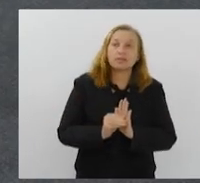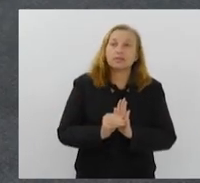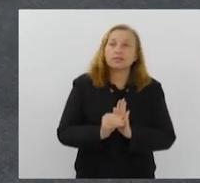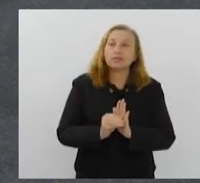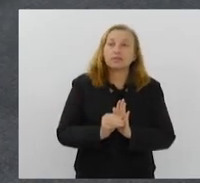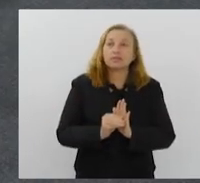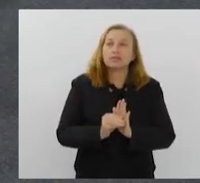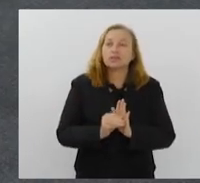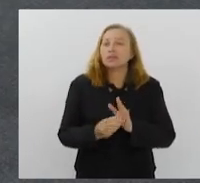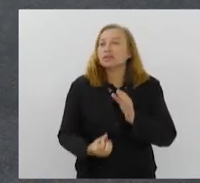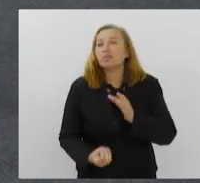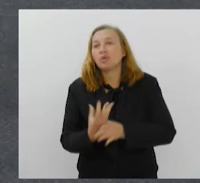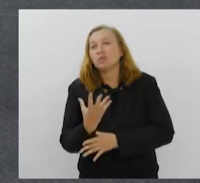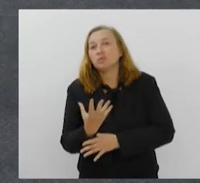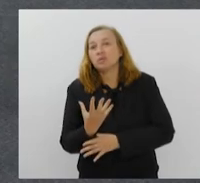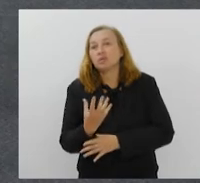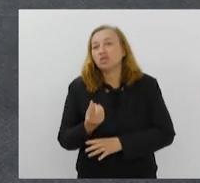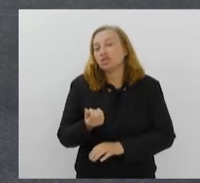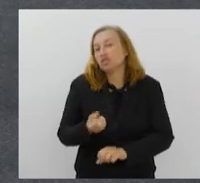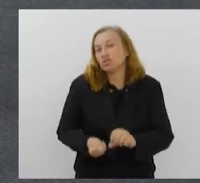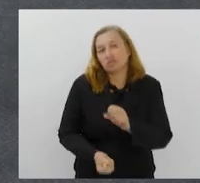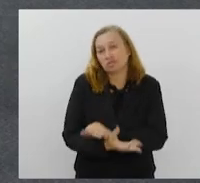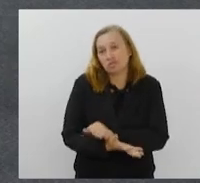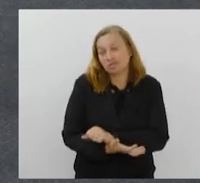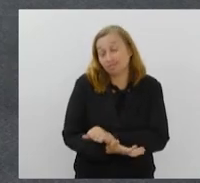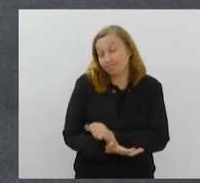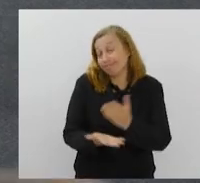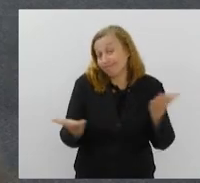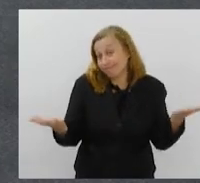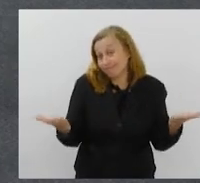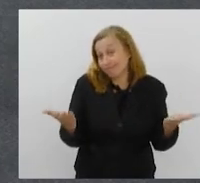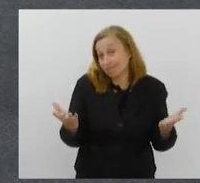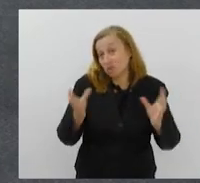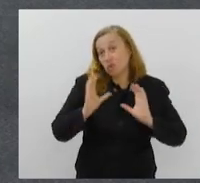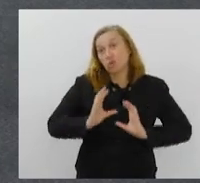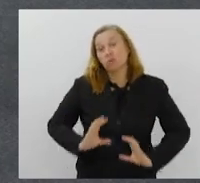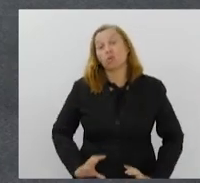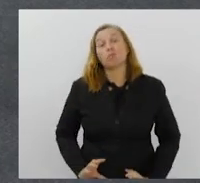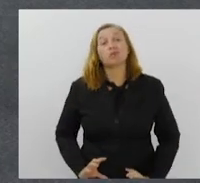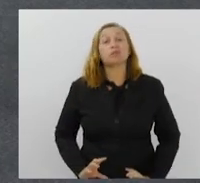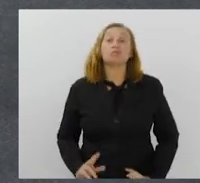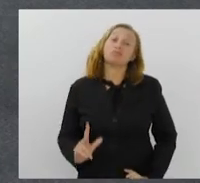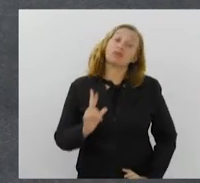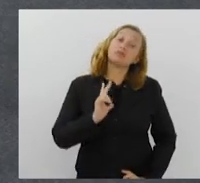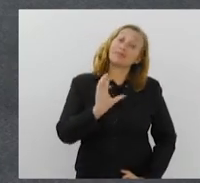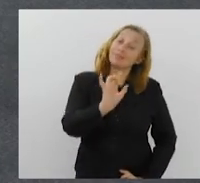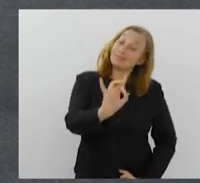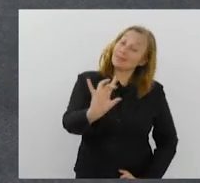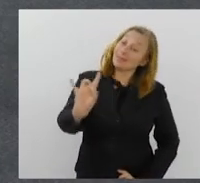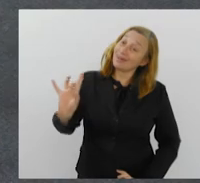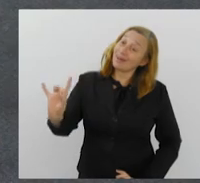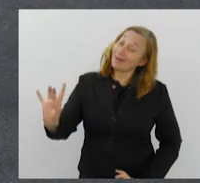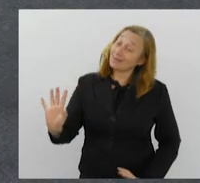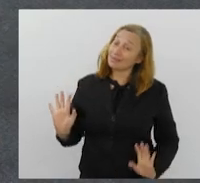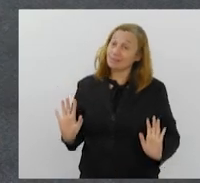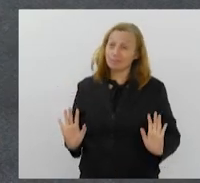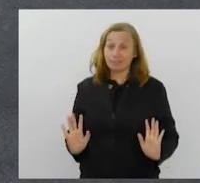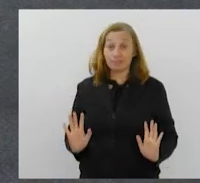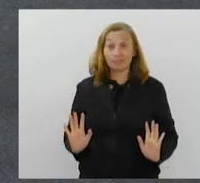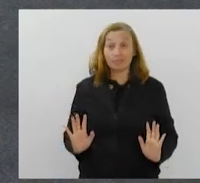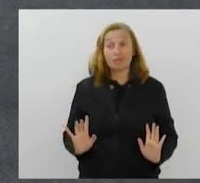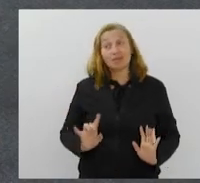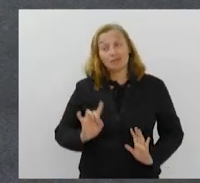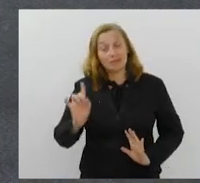que produz o escândalo. São os comportamentos anômalos, né, daqueles que estão